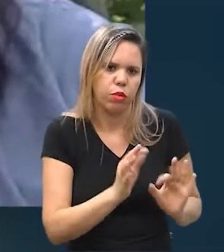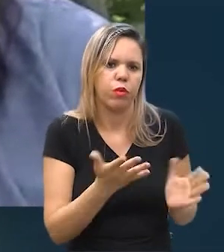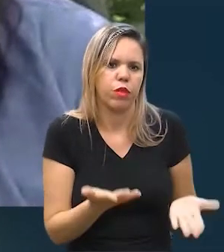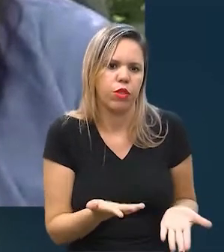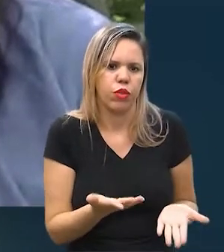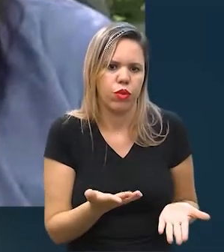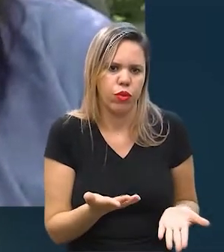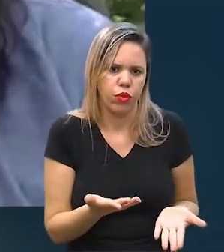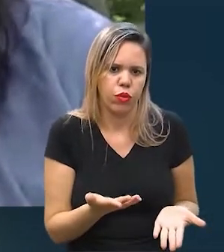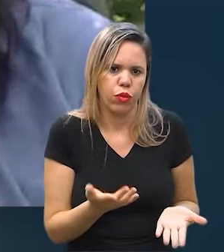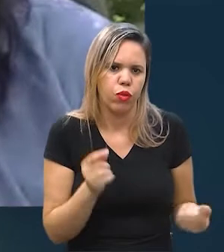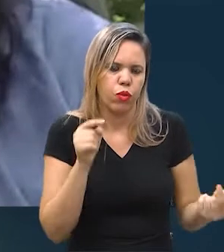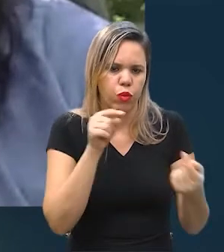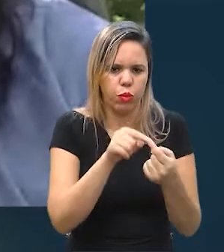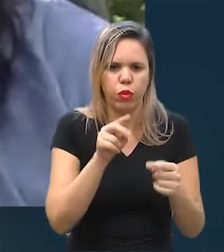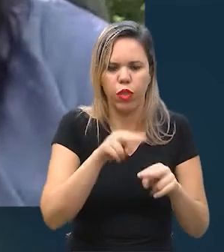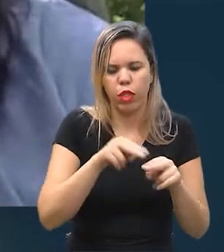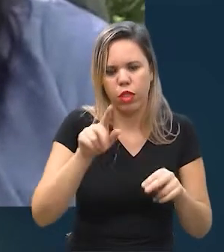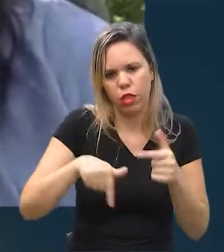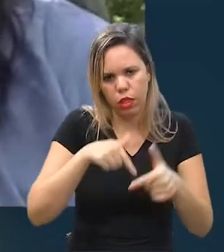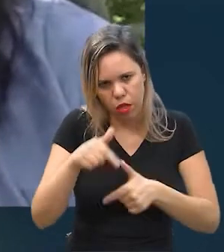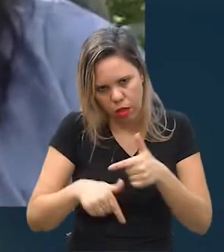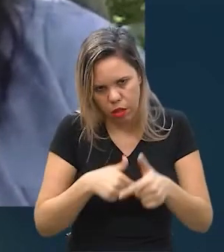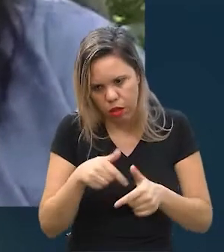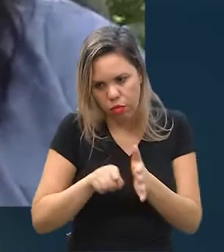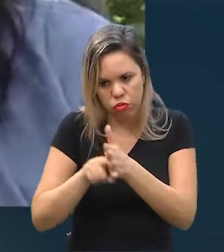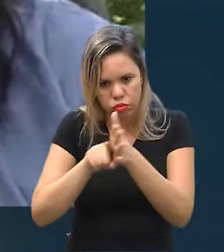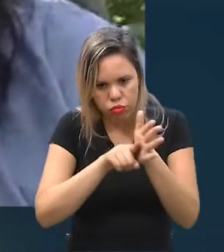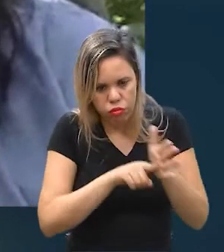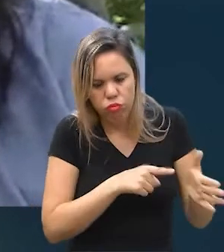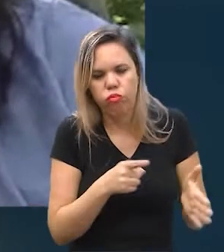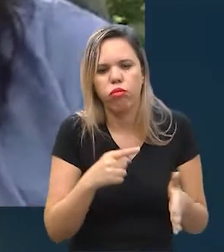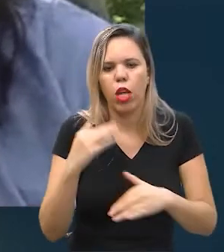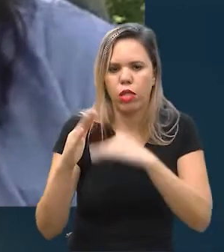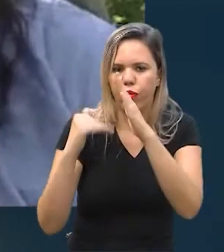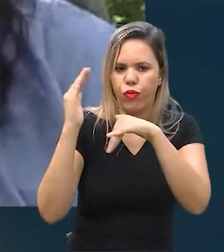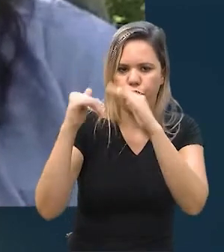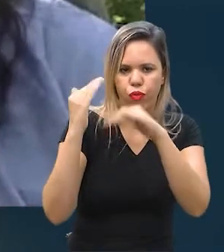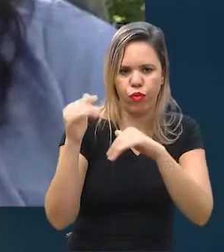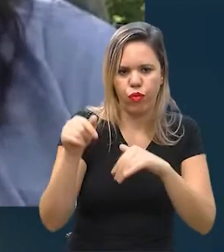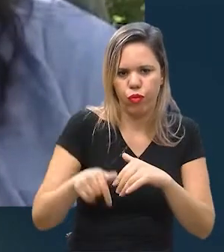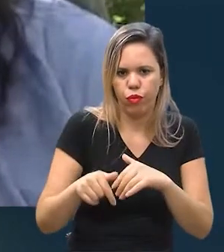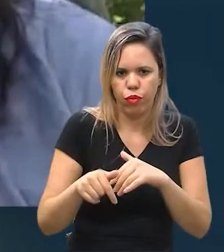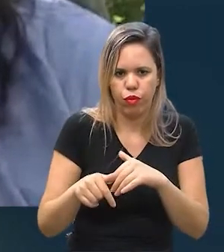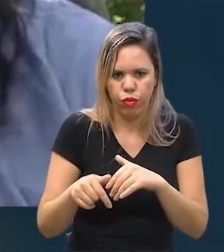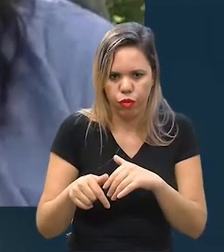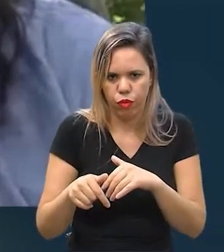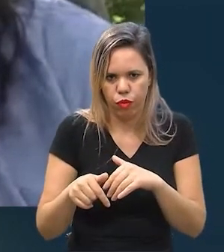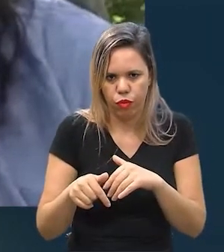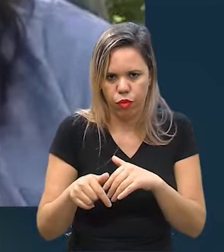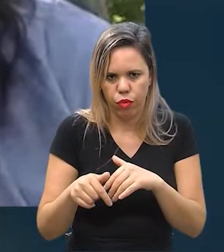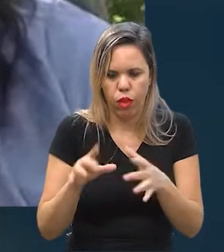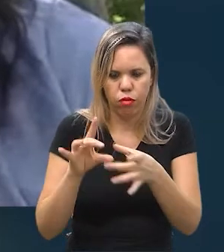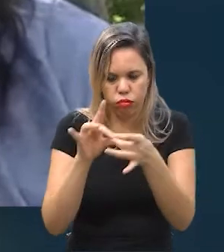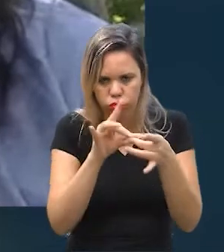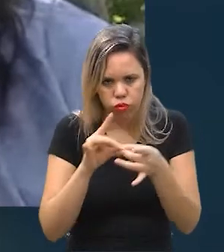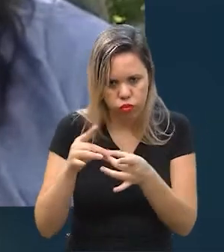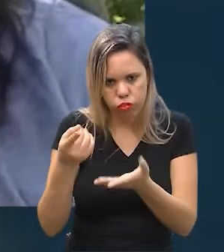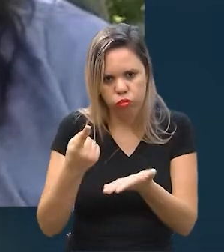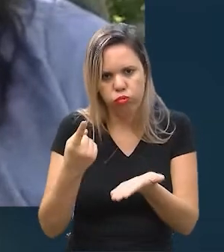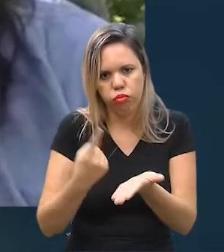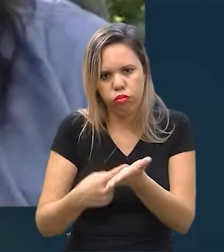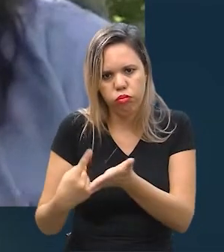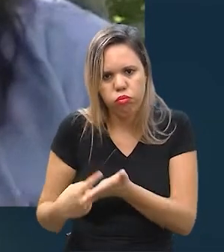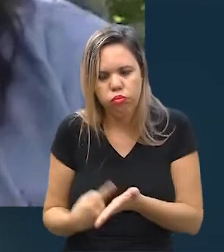foi mais em função dessa organização da busca e de desenvolver esses parceiros. Os parceiros